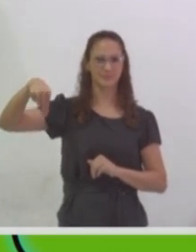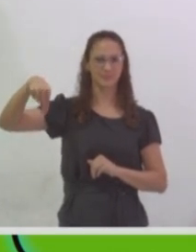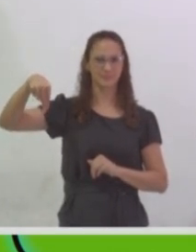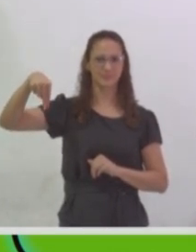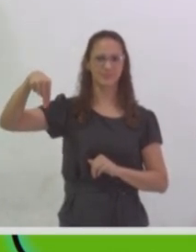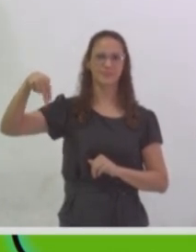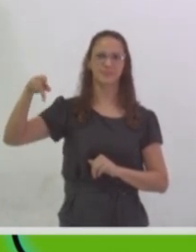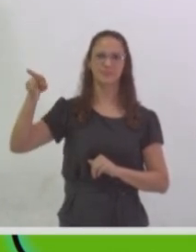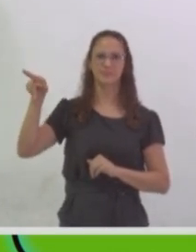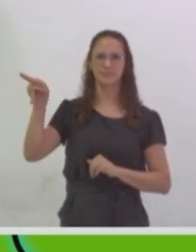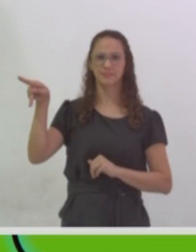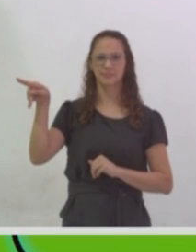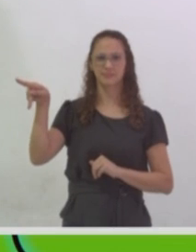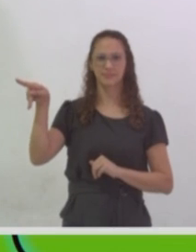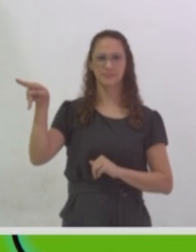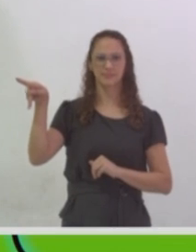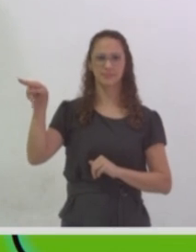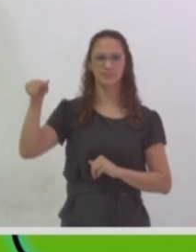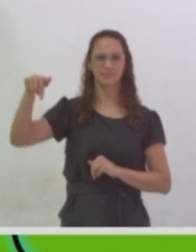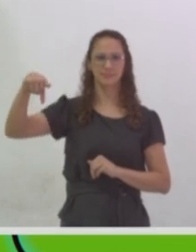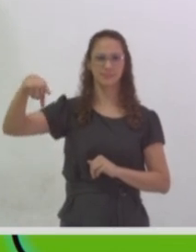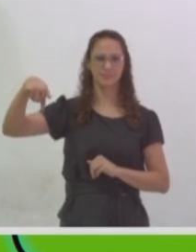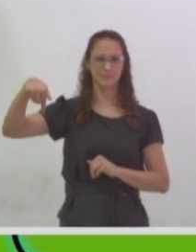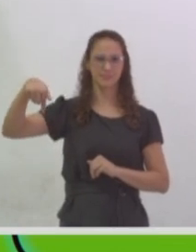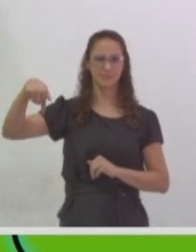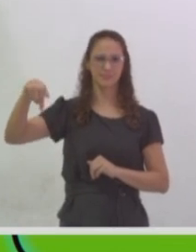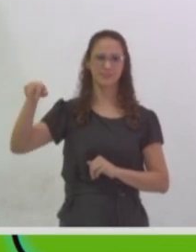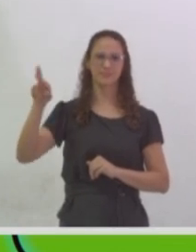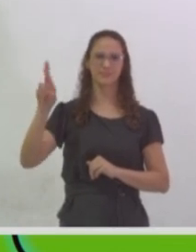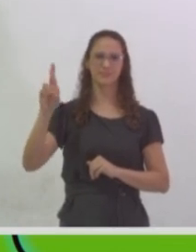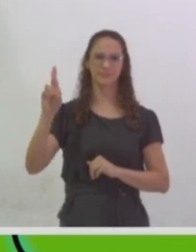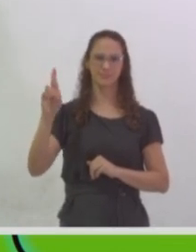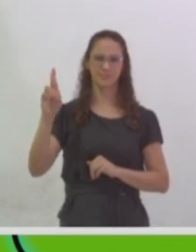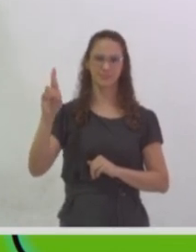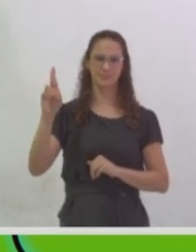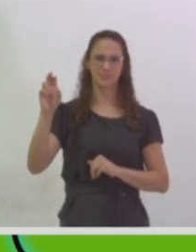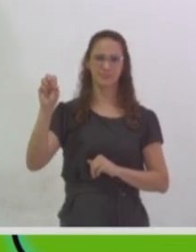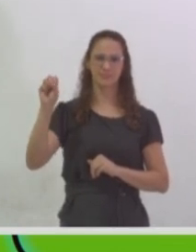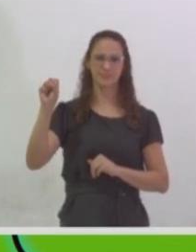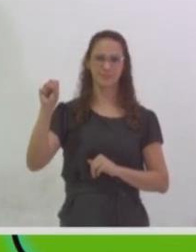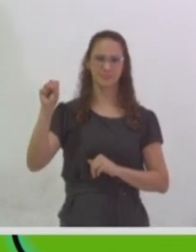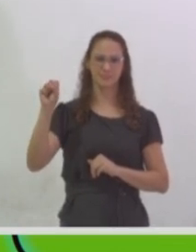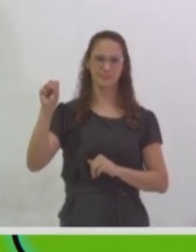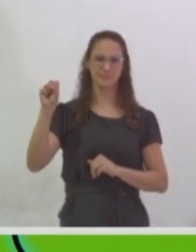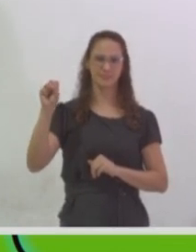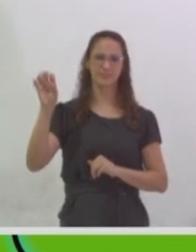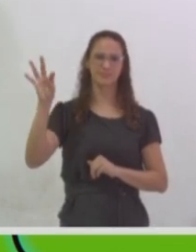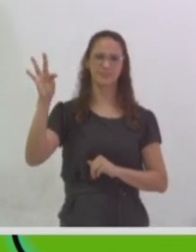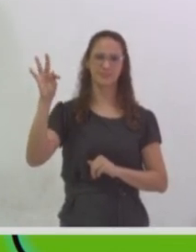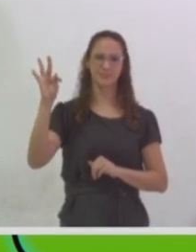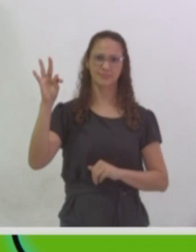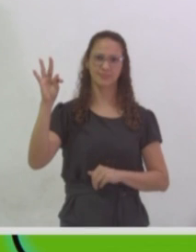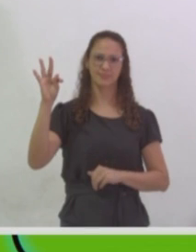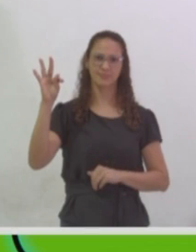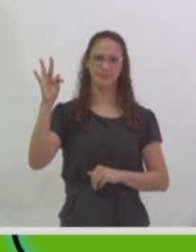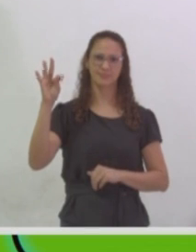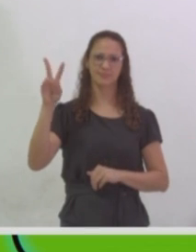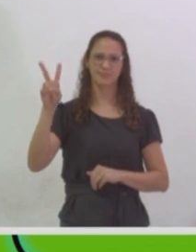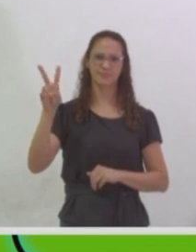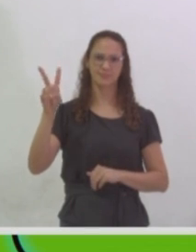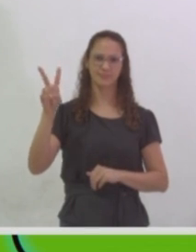P, Q, R, S, T,